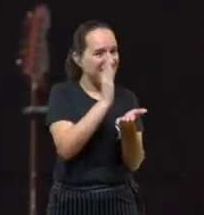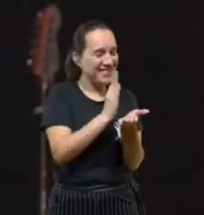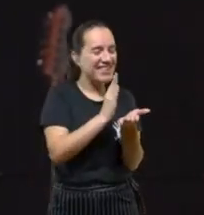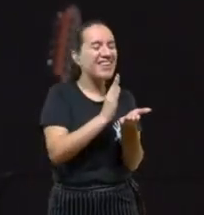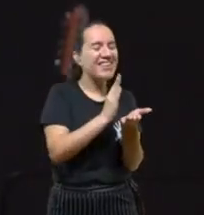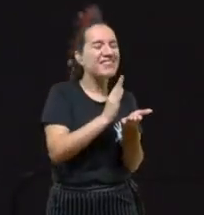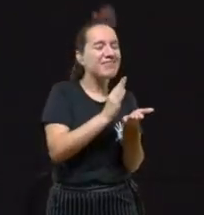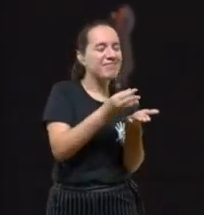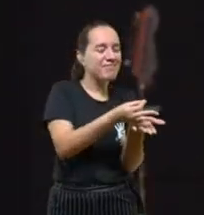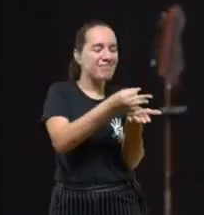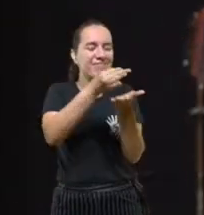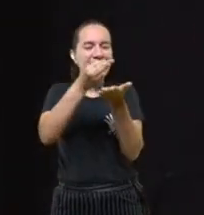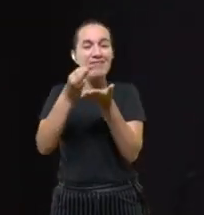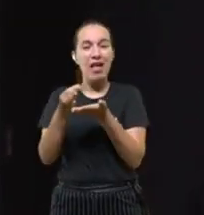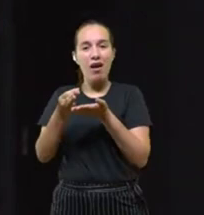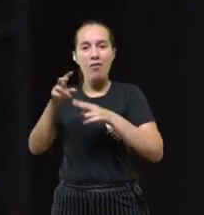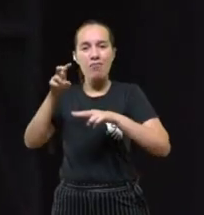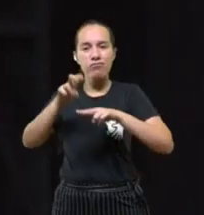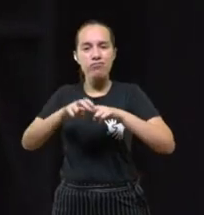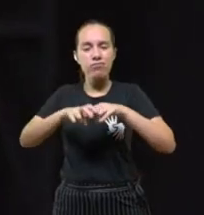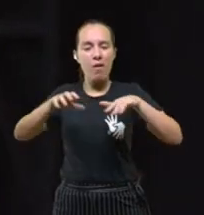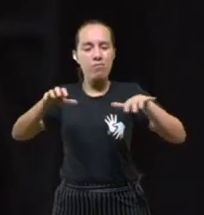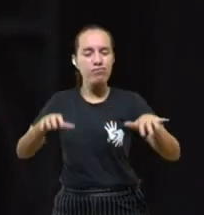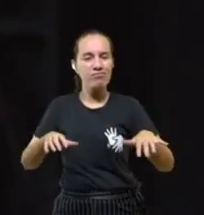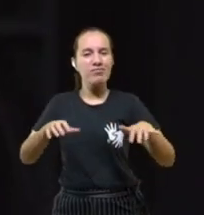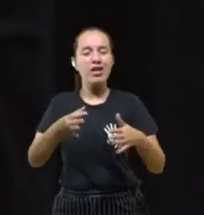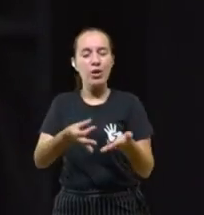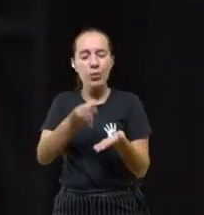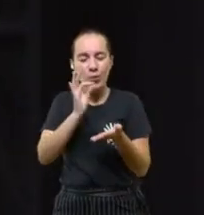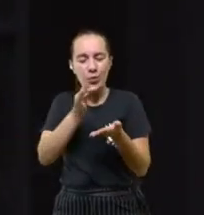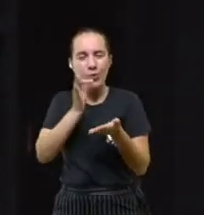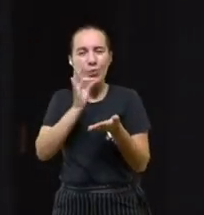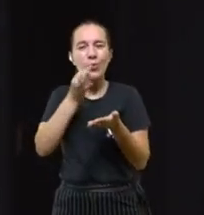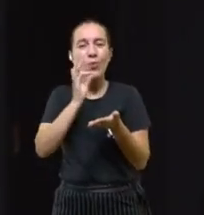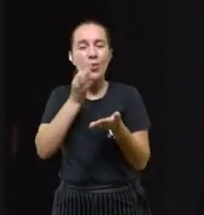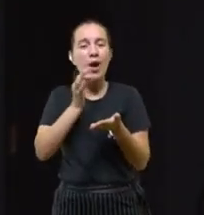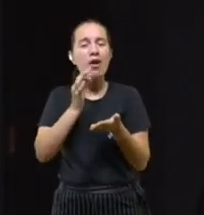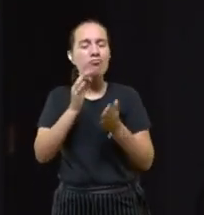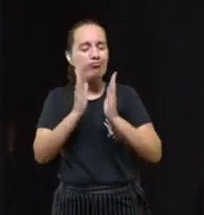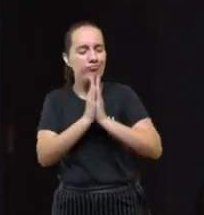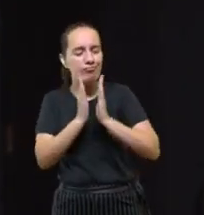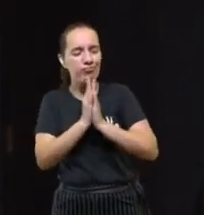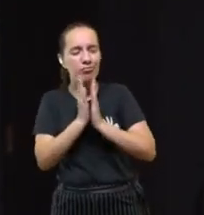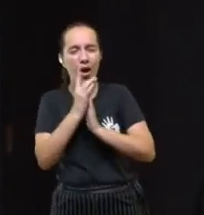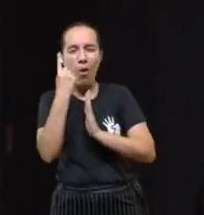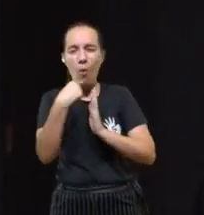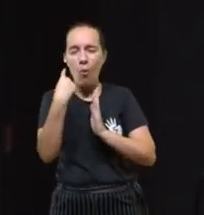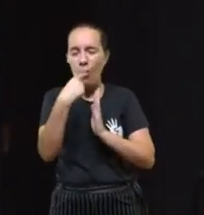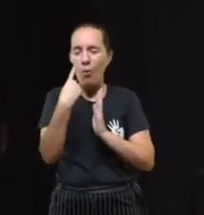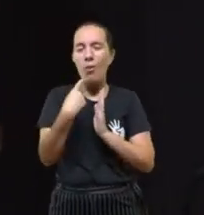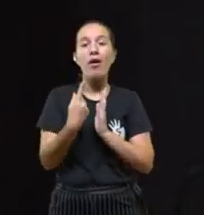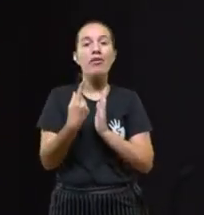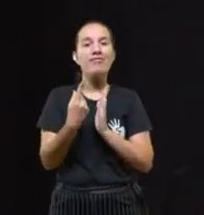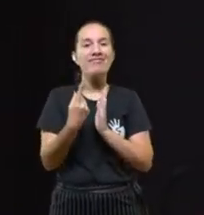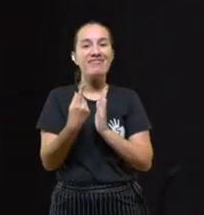tenho meu tempo de oração, umas horas toda manhã. Mas agora eu sinto lá